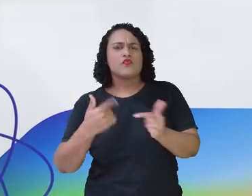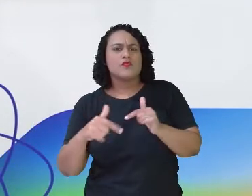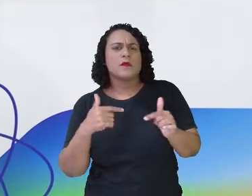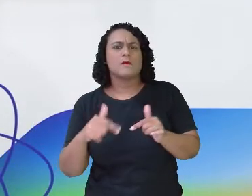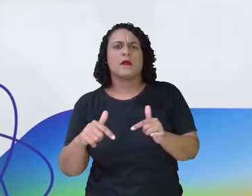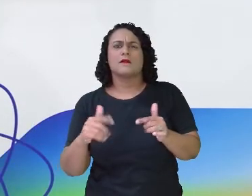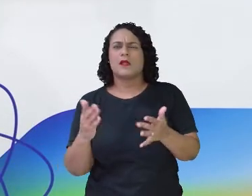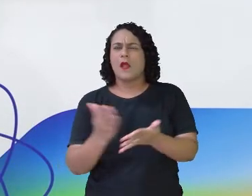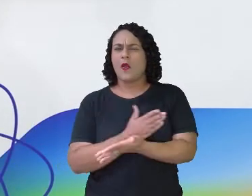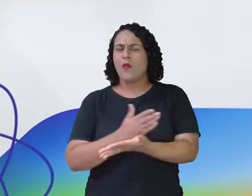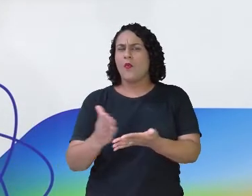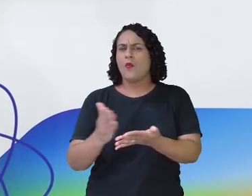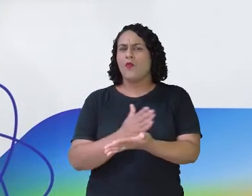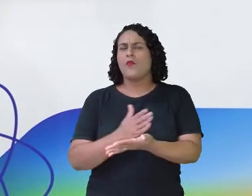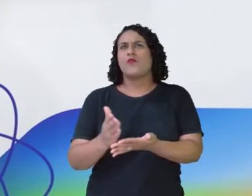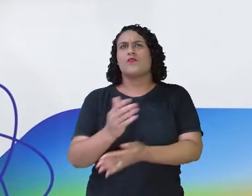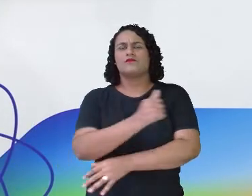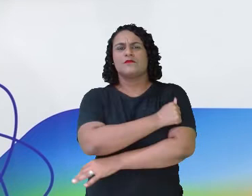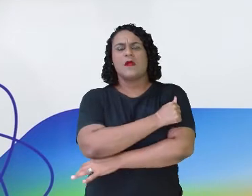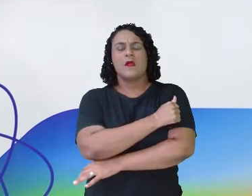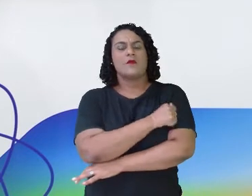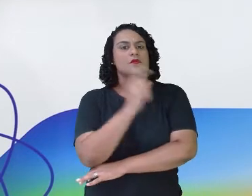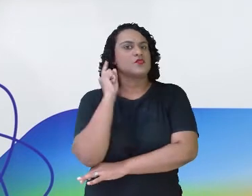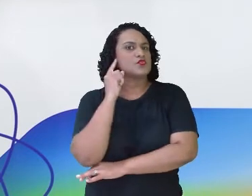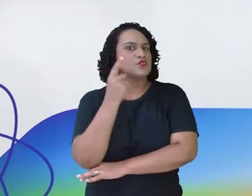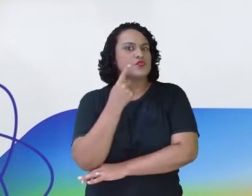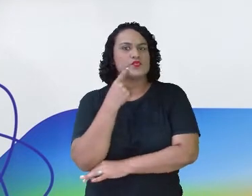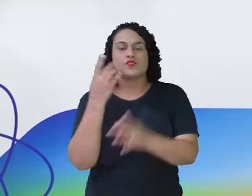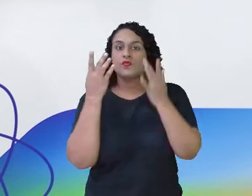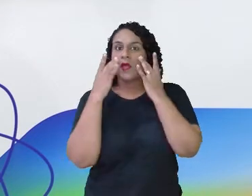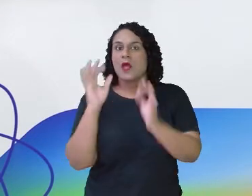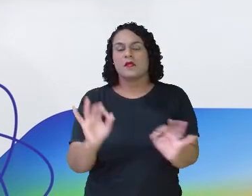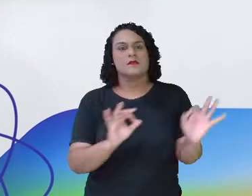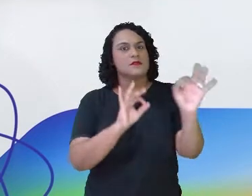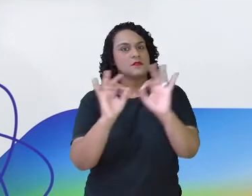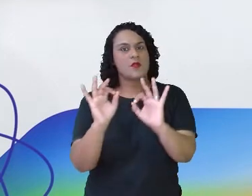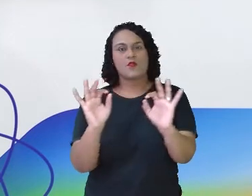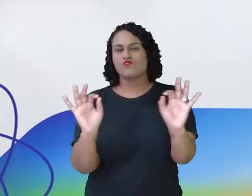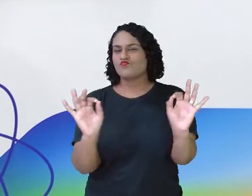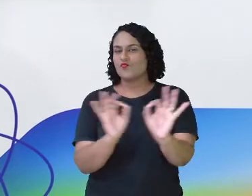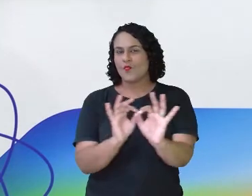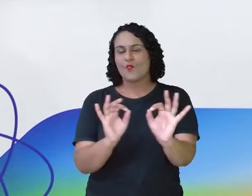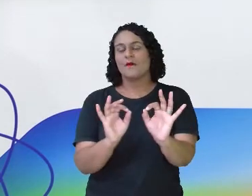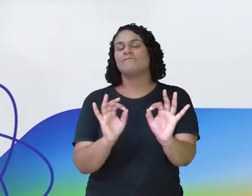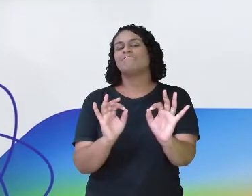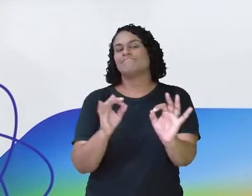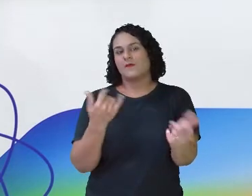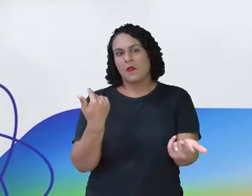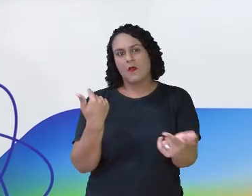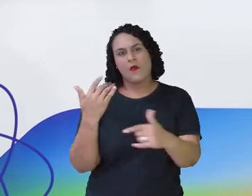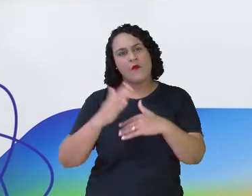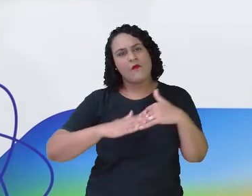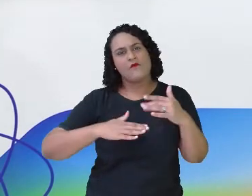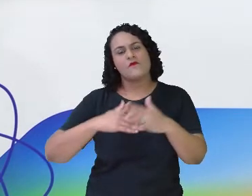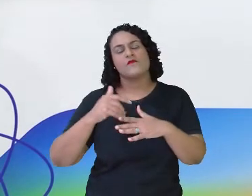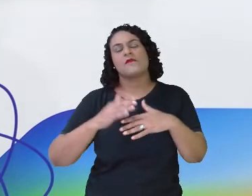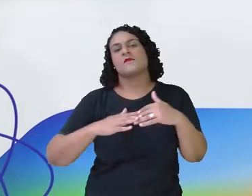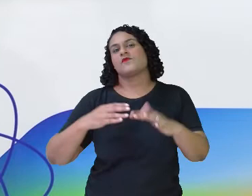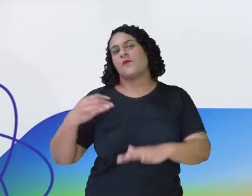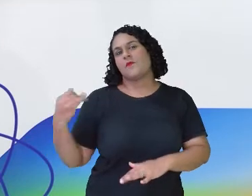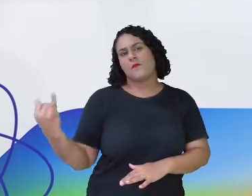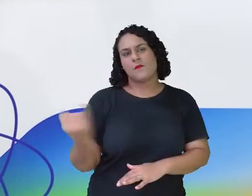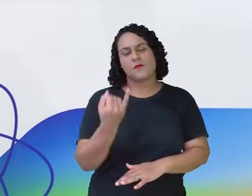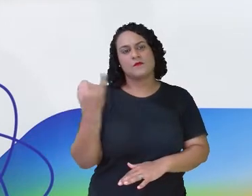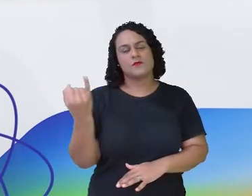não teriam acesso a esse conteúdo. Então, o trabalho dela é muito importante e, por isso, eu agradeço demais a ela de estar